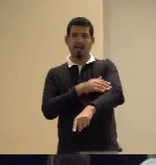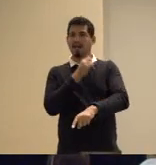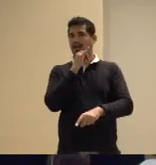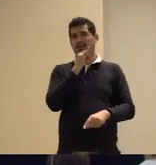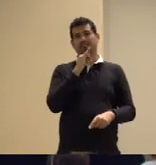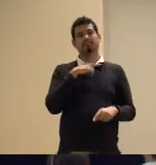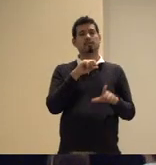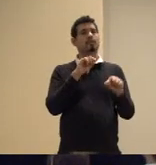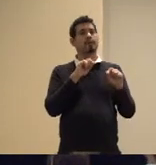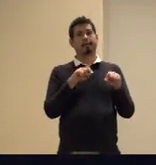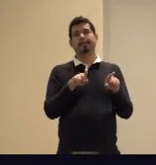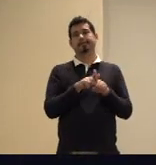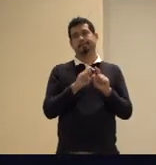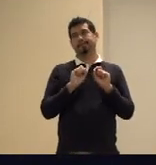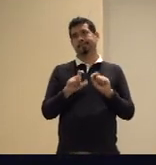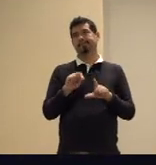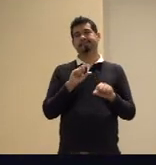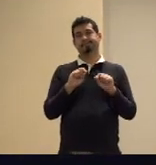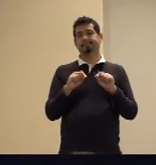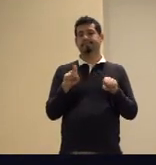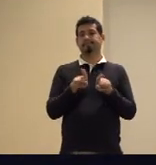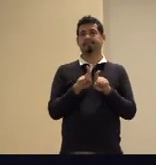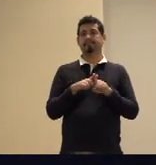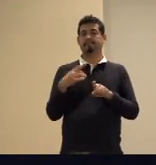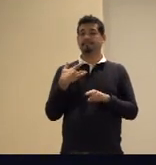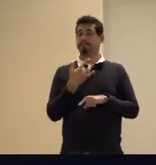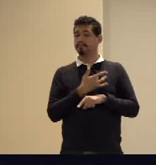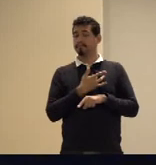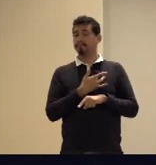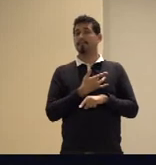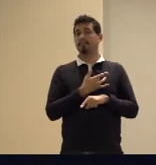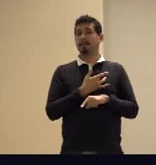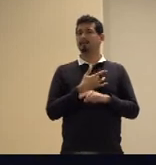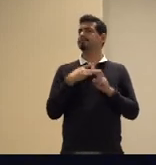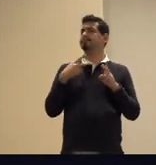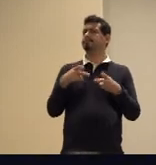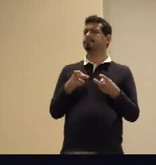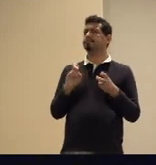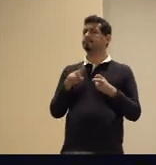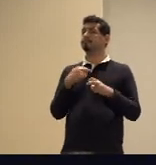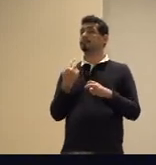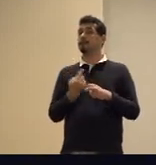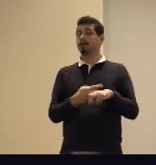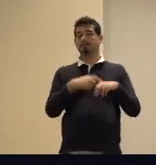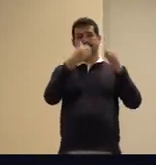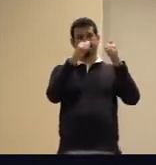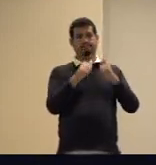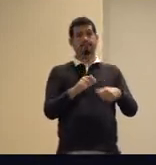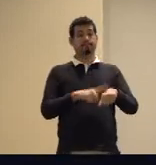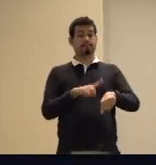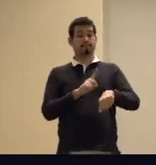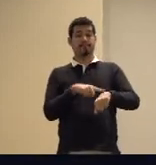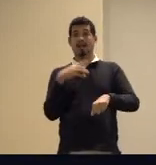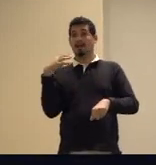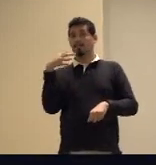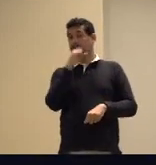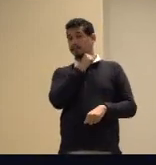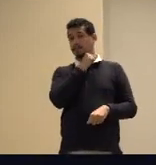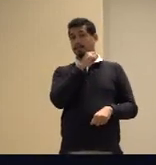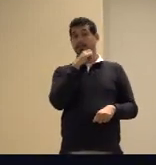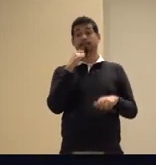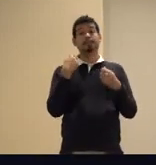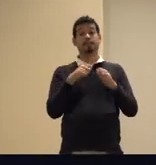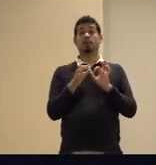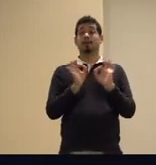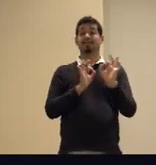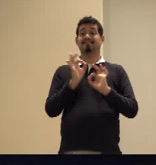escolher, situação de saúde. Então, vejam que a nossa janela de tempo para essas crianças é curta. E nós temos que nos